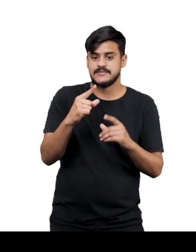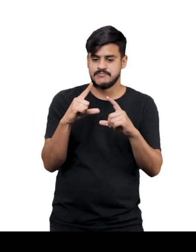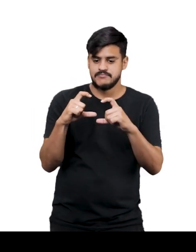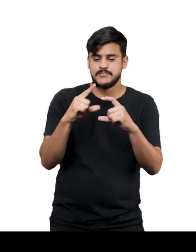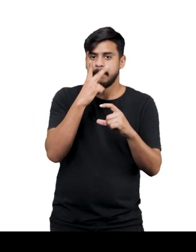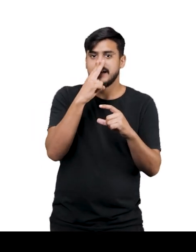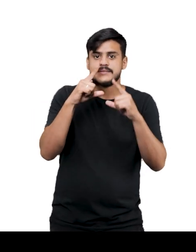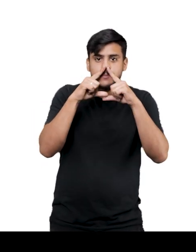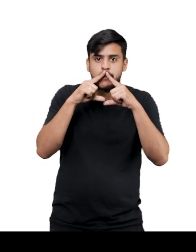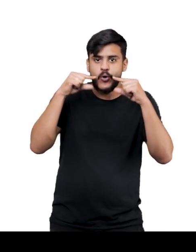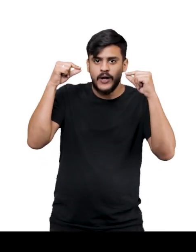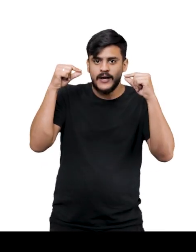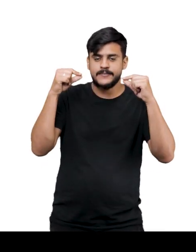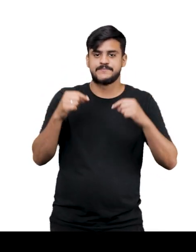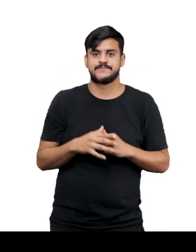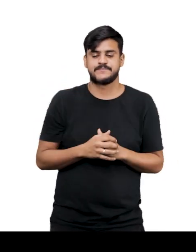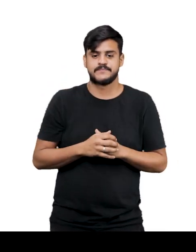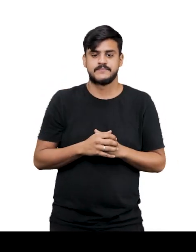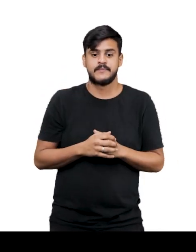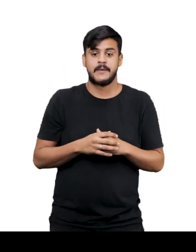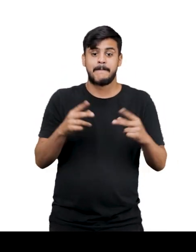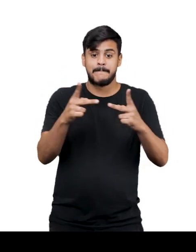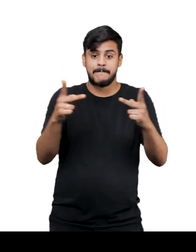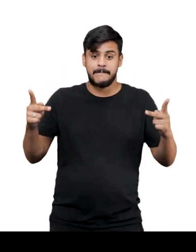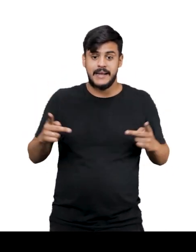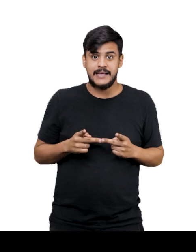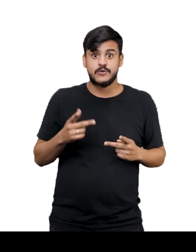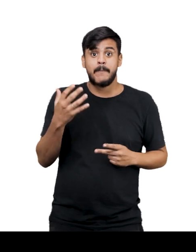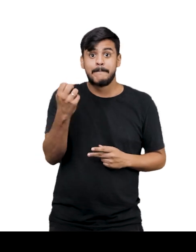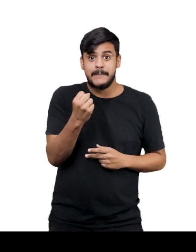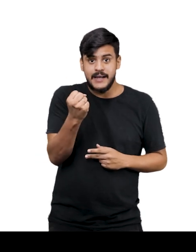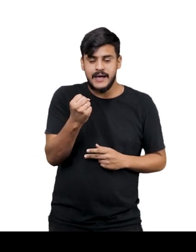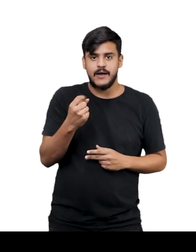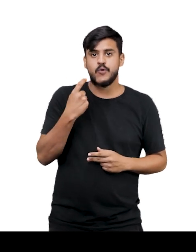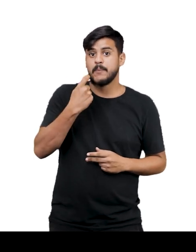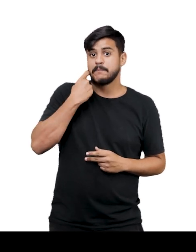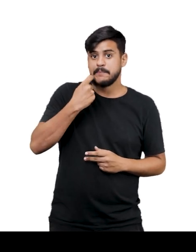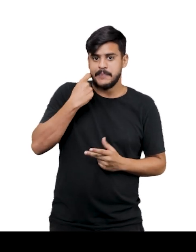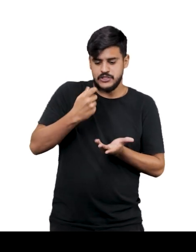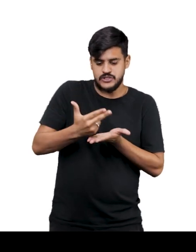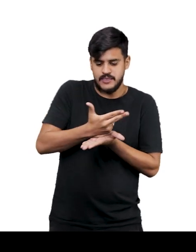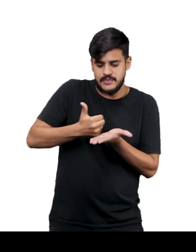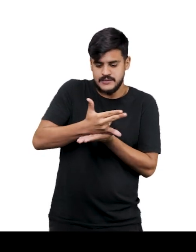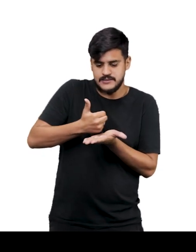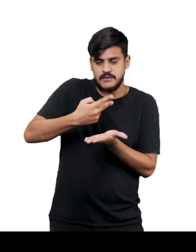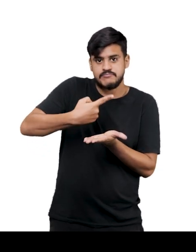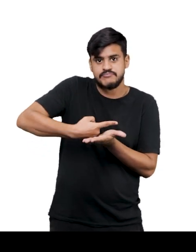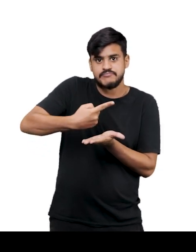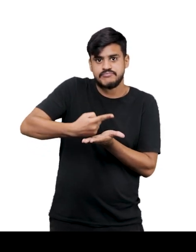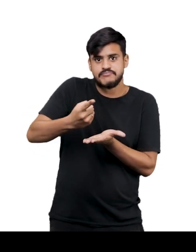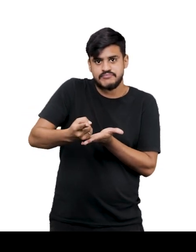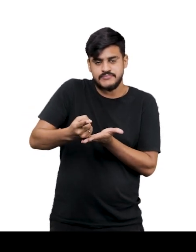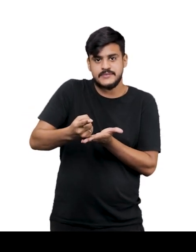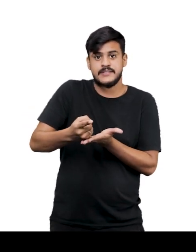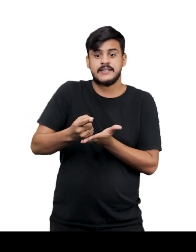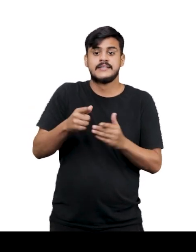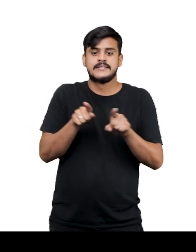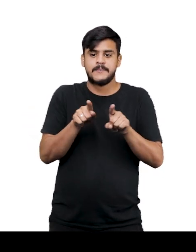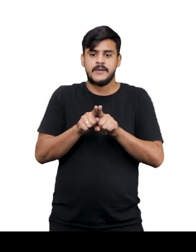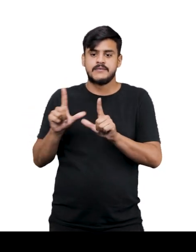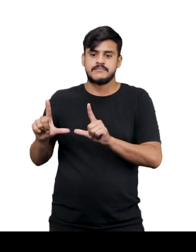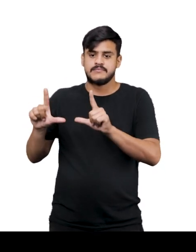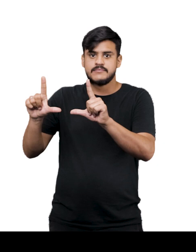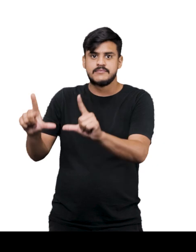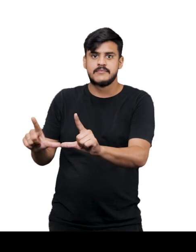de nariz e o frasco em forma de boca. Um prato de porcelana branca decorado com peixes entrelaçados